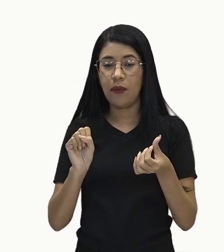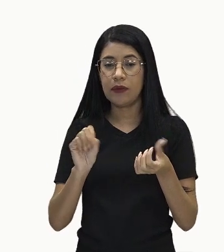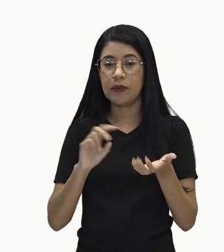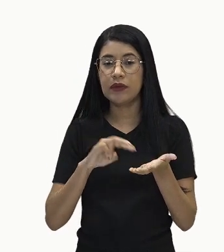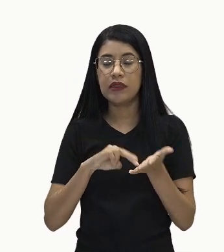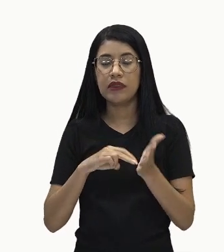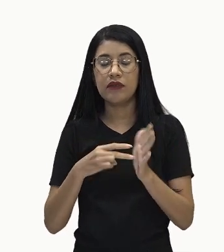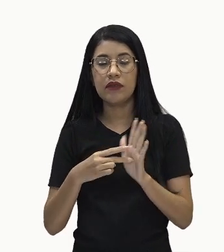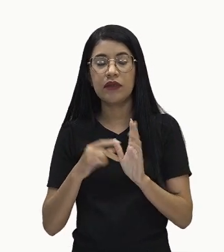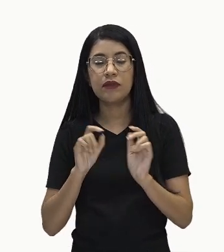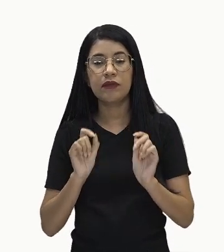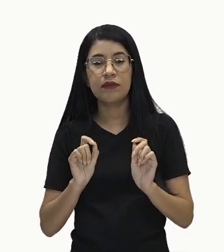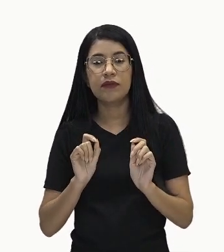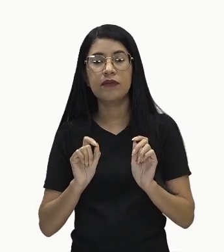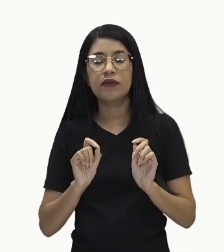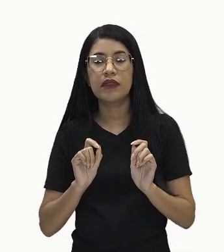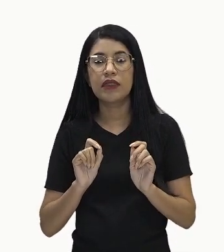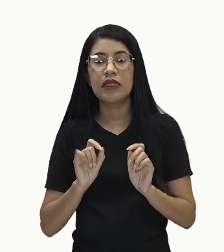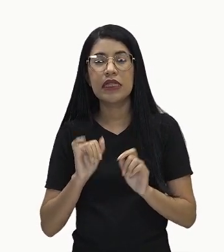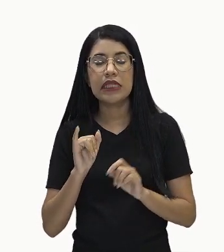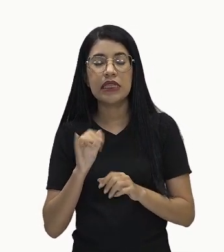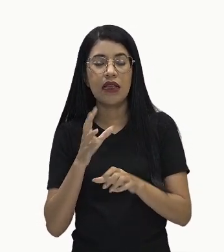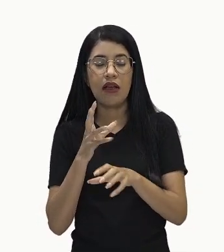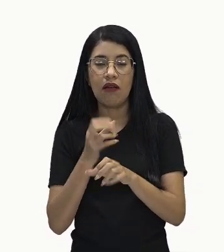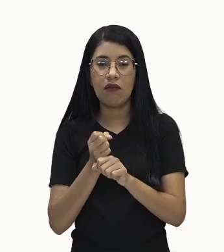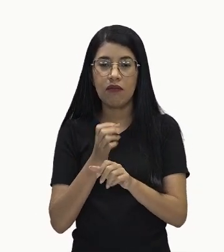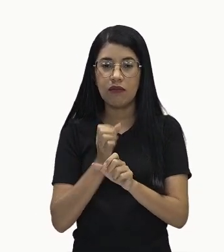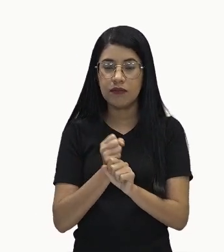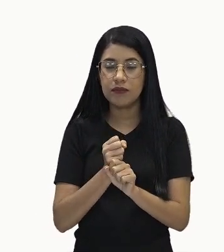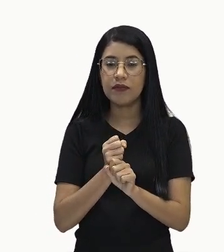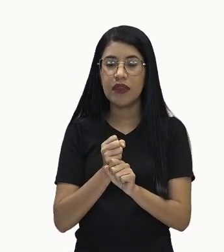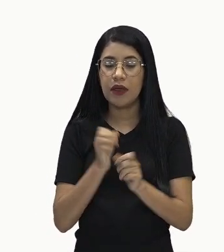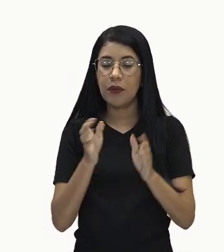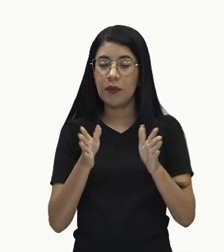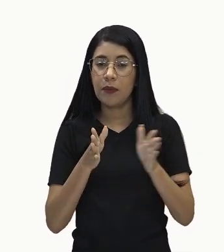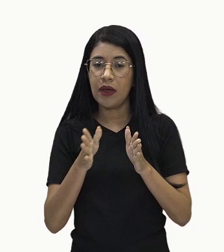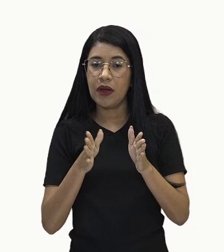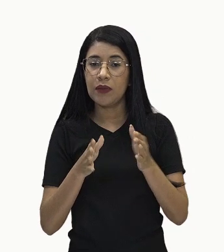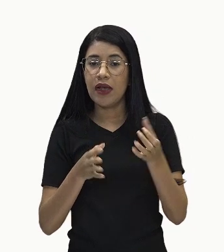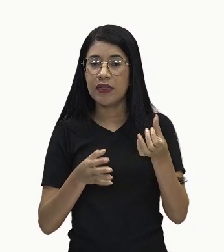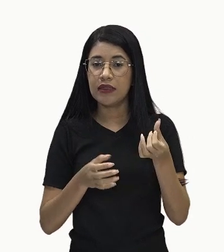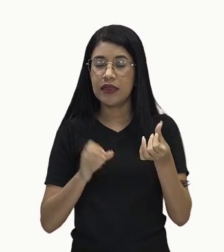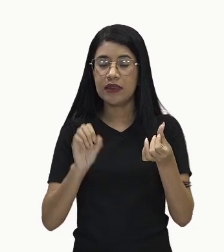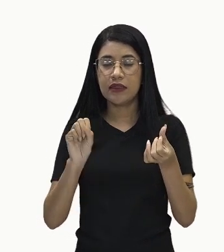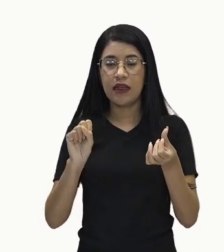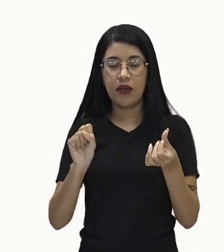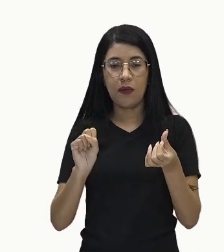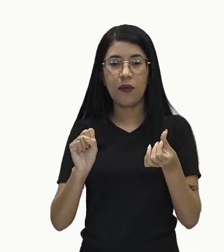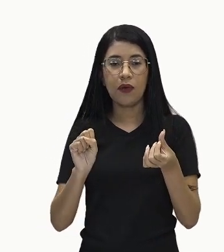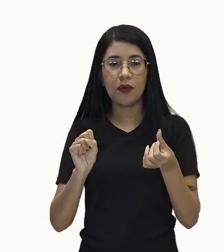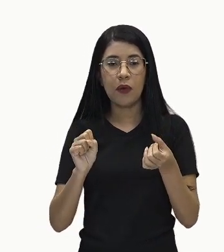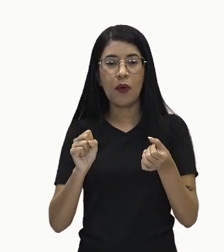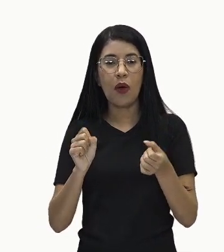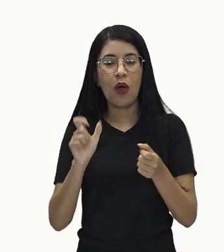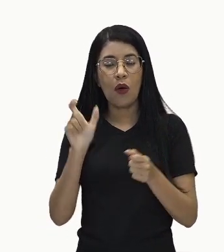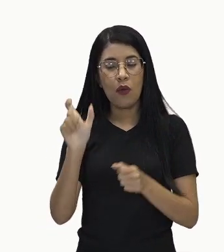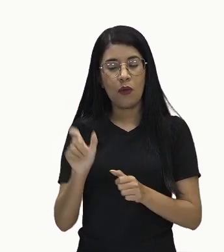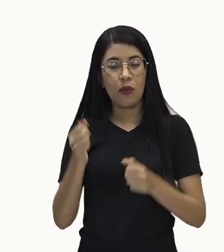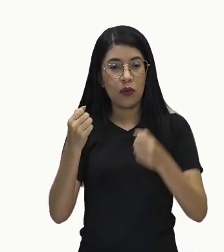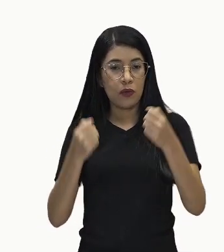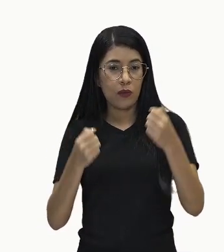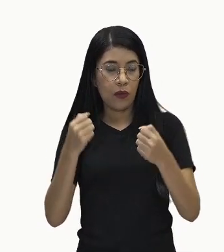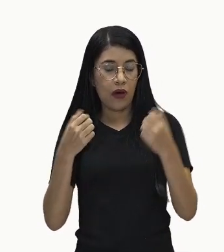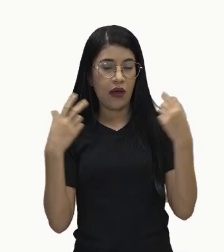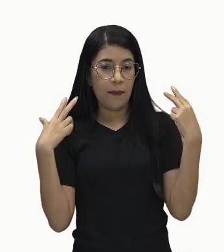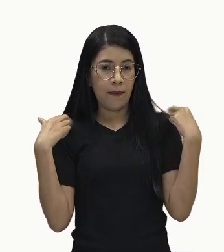alta se o desvio padrão estiver entre 6 menor ou igual a 8. O que significa isso? Significa dizer que se nós calcularmos o